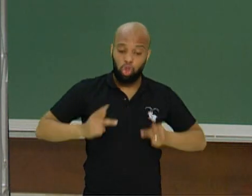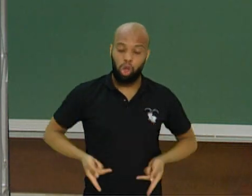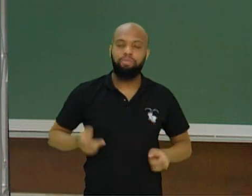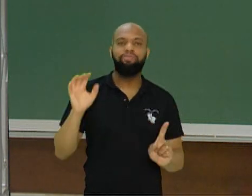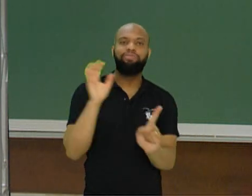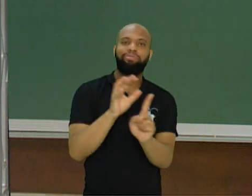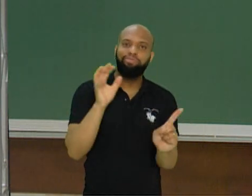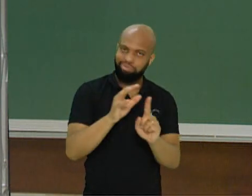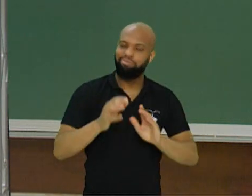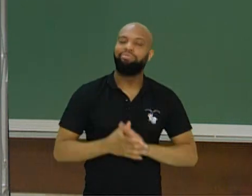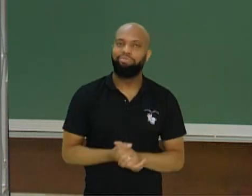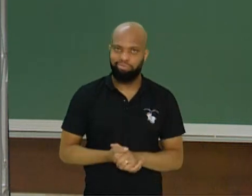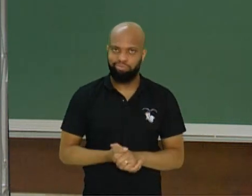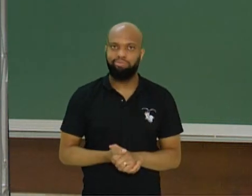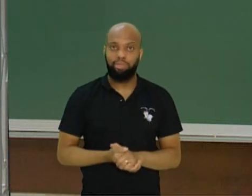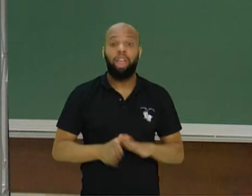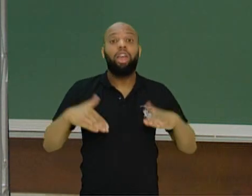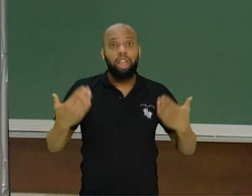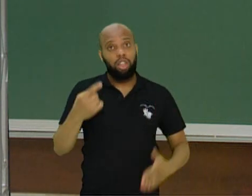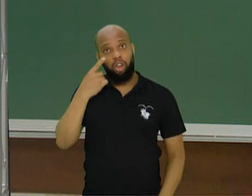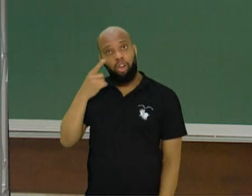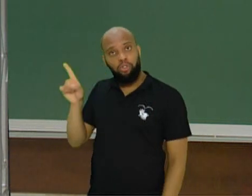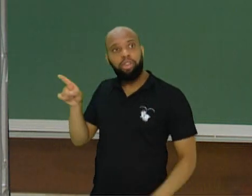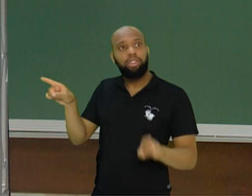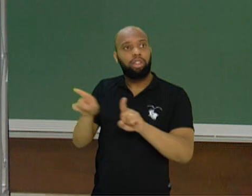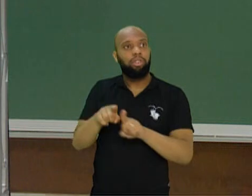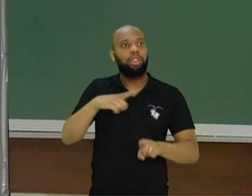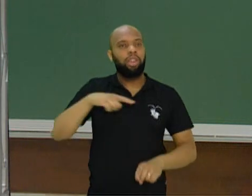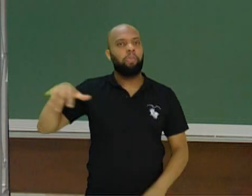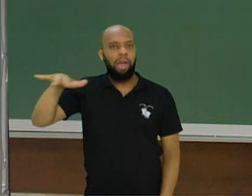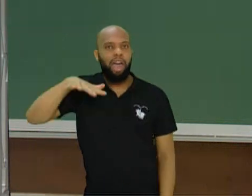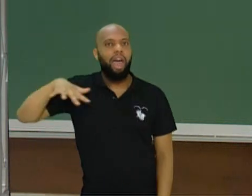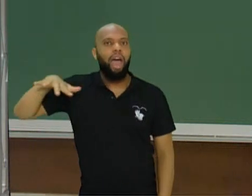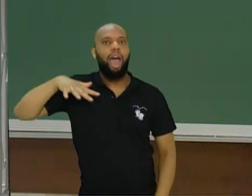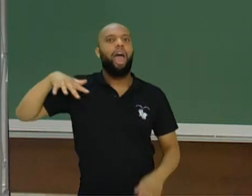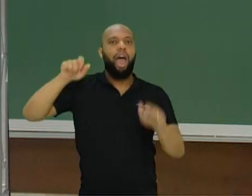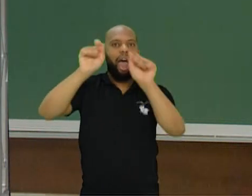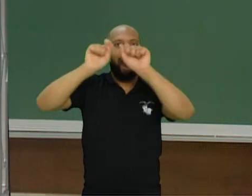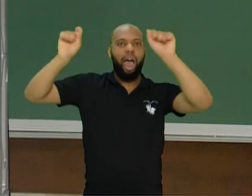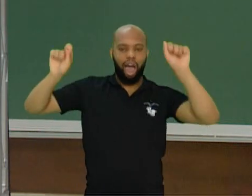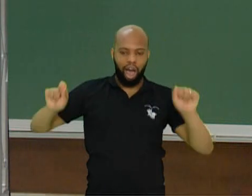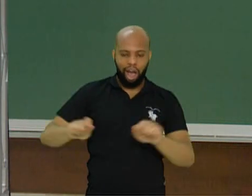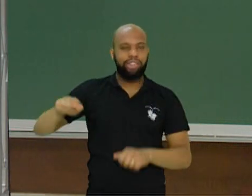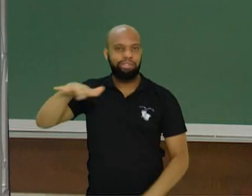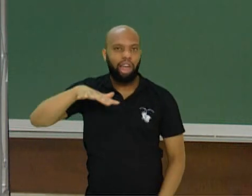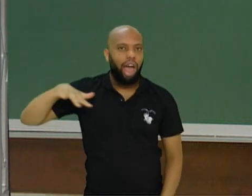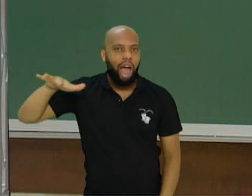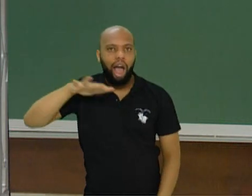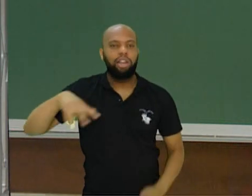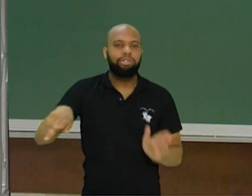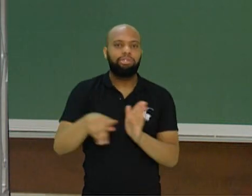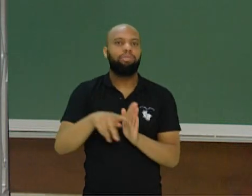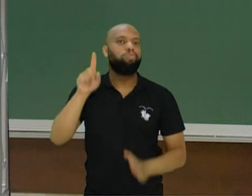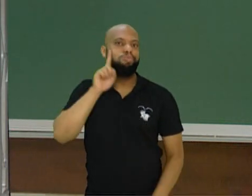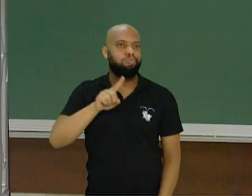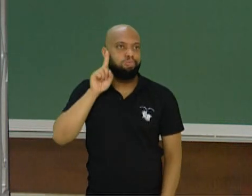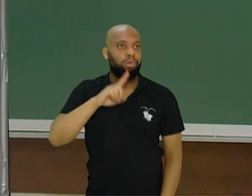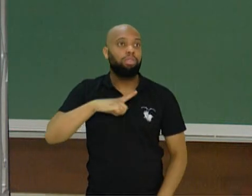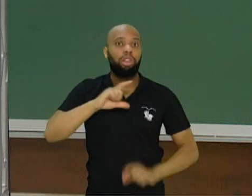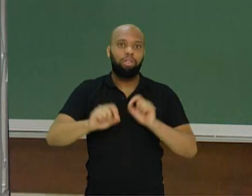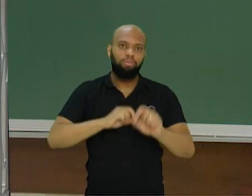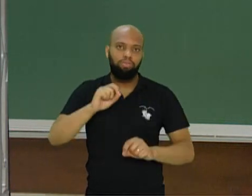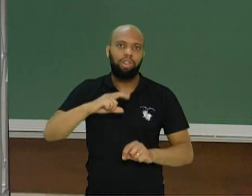intensifica essa quantidade de chuva. Então a gente pode ver uma área aqui, né, nos Estados Unidos que está embaixo